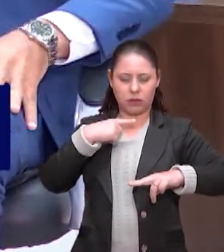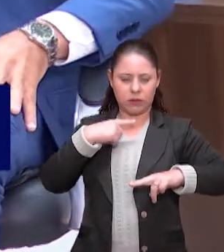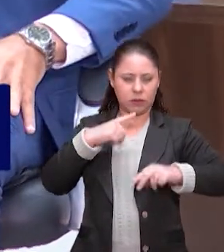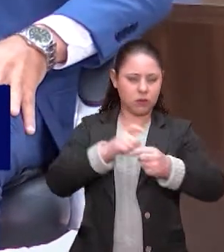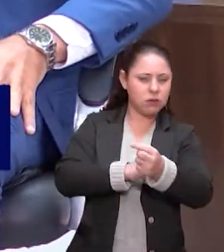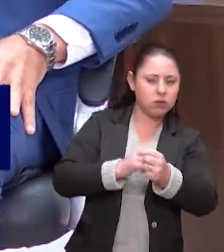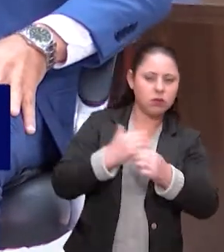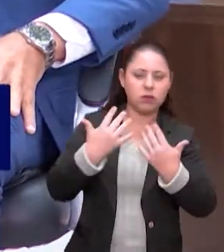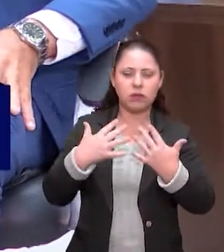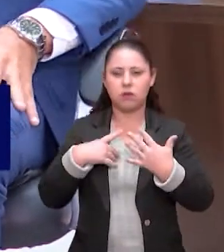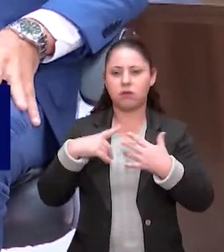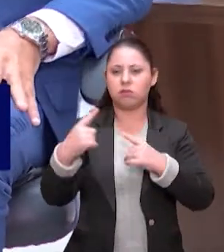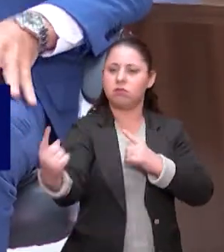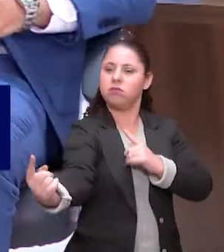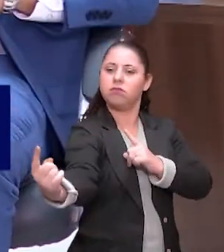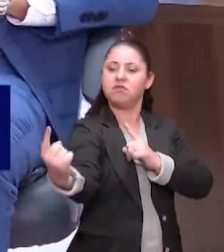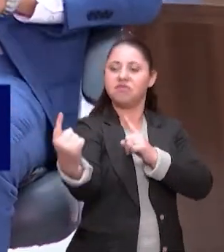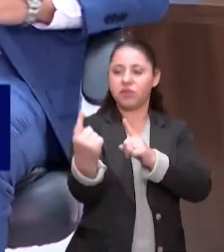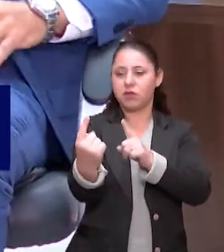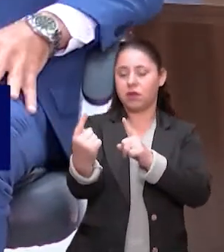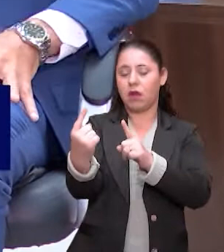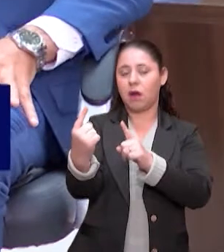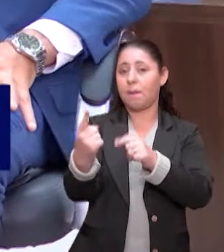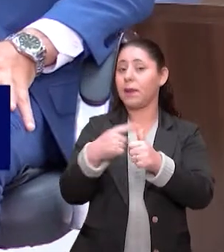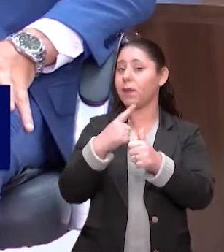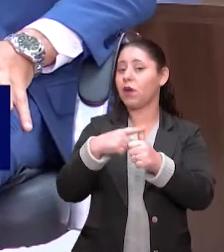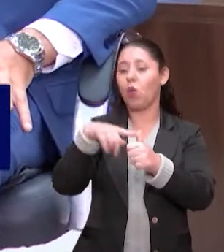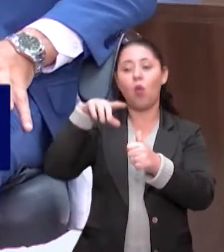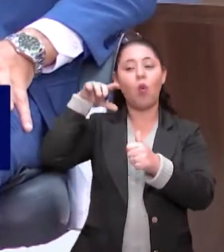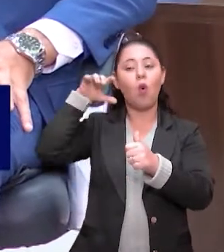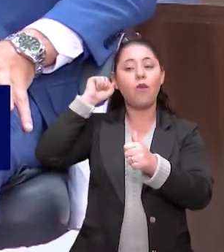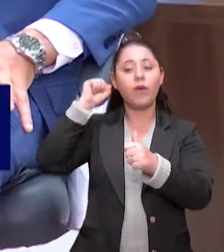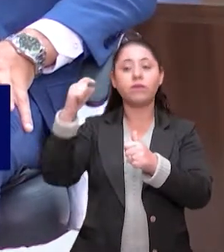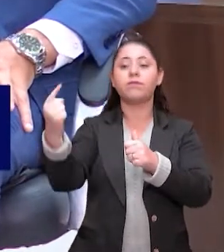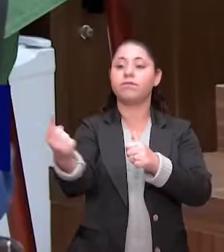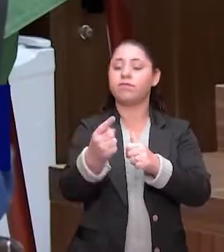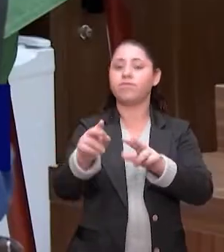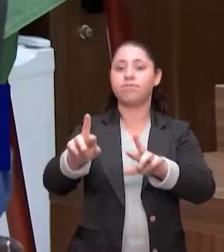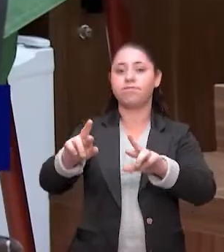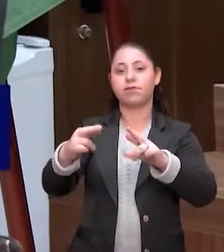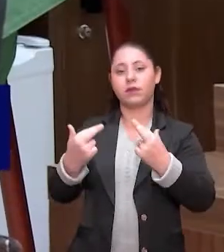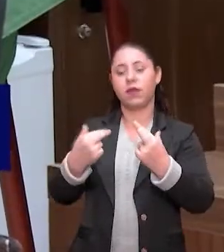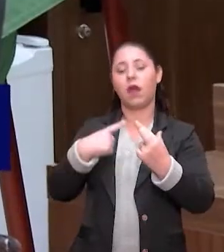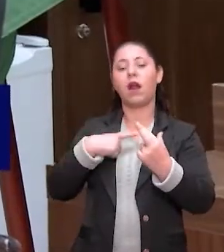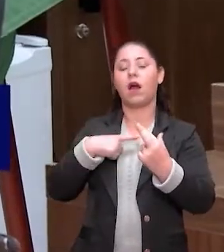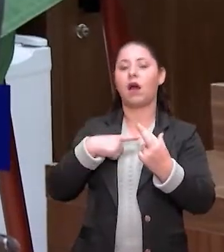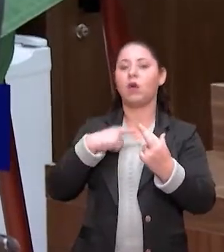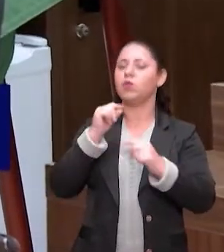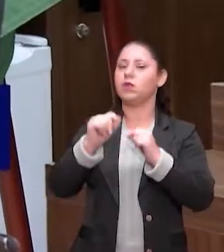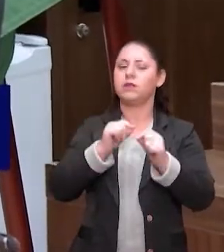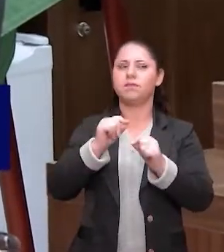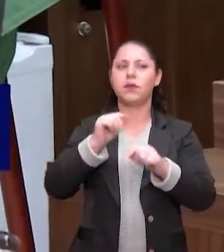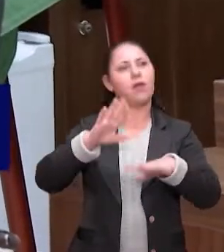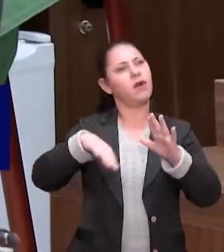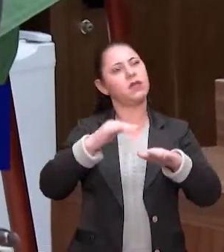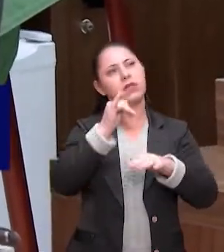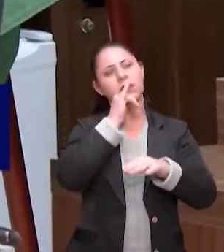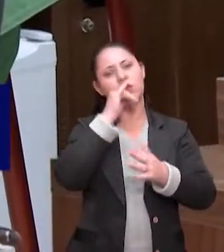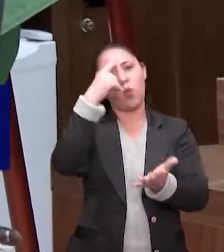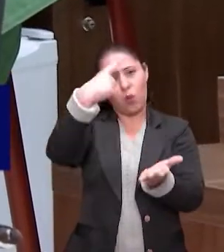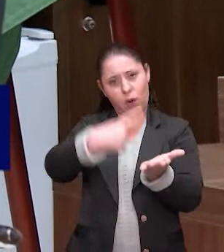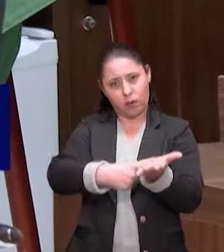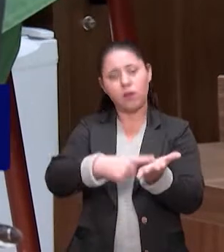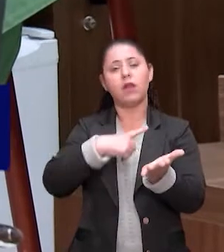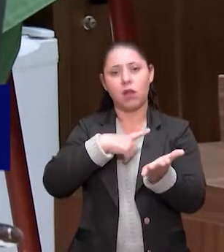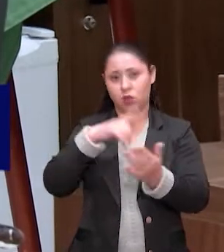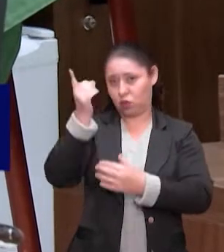uma angústia, a primeira coisa que você tem que ter é um exercício de humildade de saber ouvir. Eu acho que a maior virtude que um presidente tem que carregar, não seja,